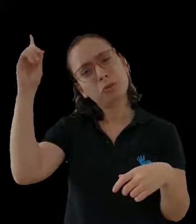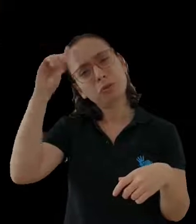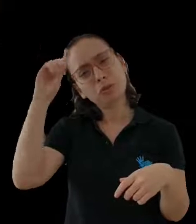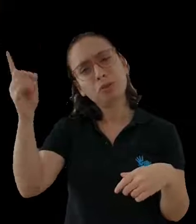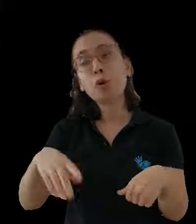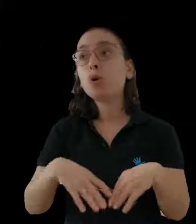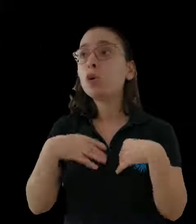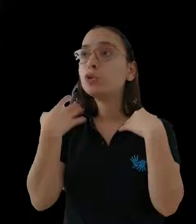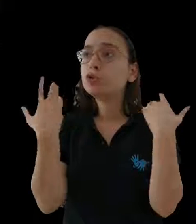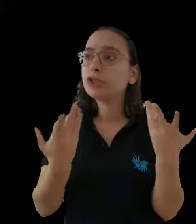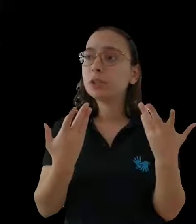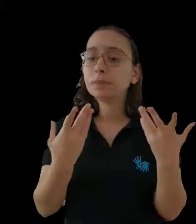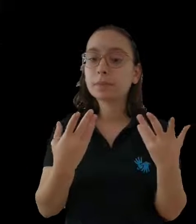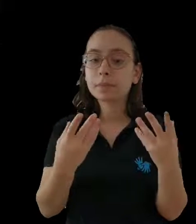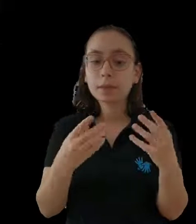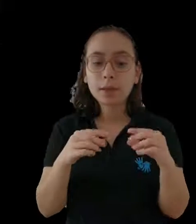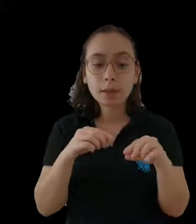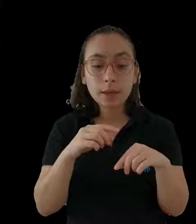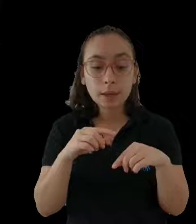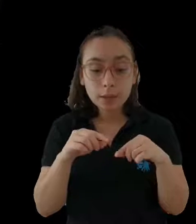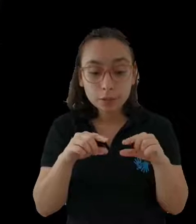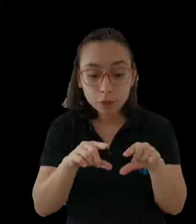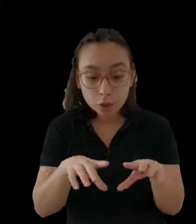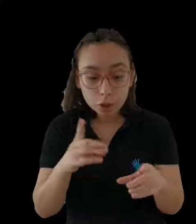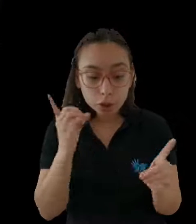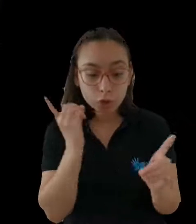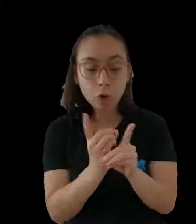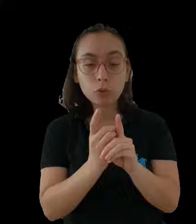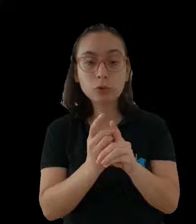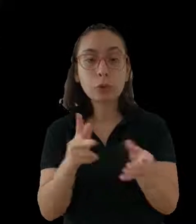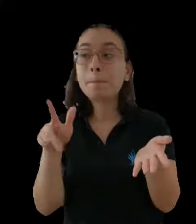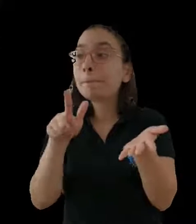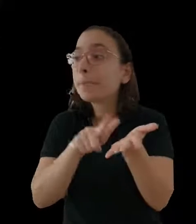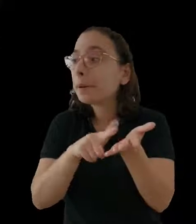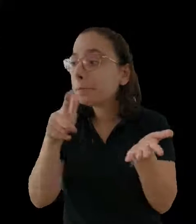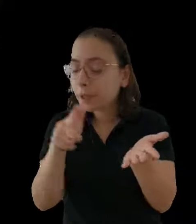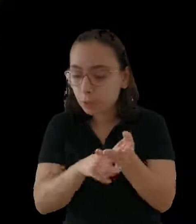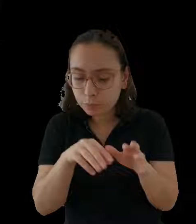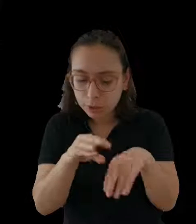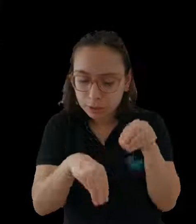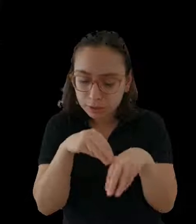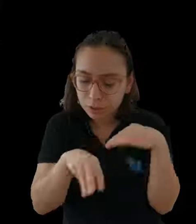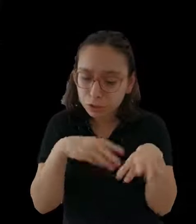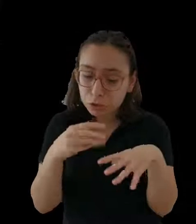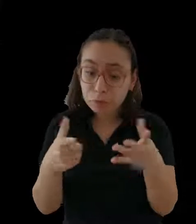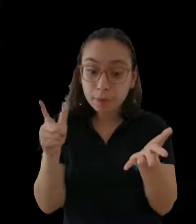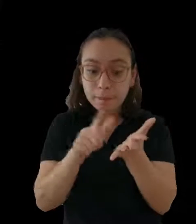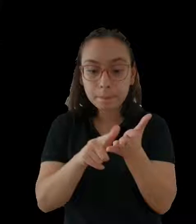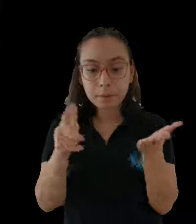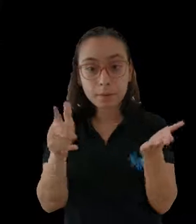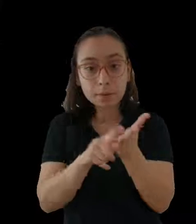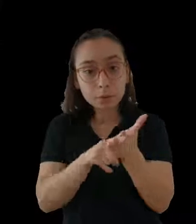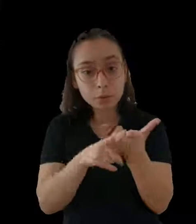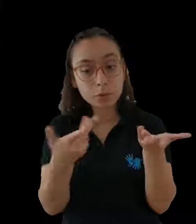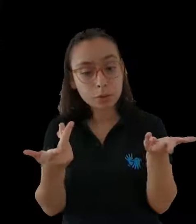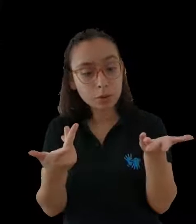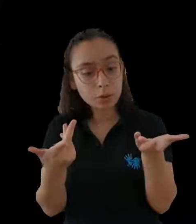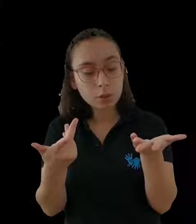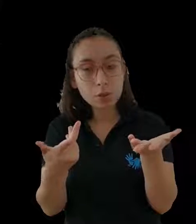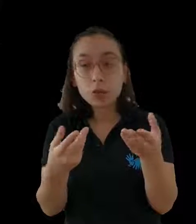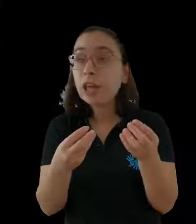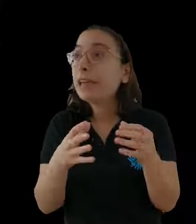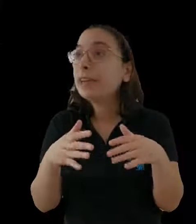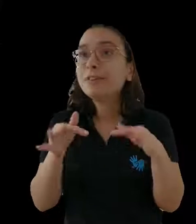E um dia, de repente, ele acha um papelzinho no chão. Ele tá lá cavando no terreno. E ele acha